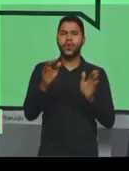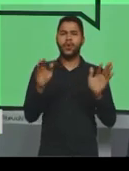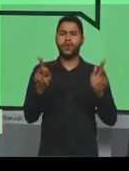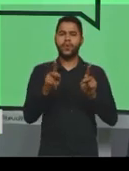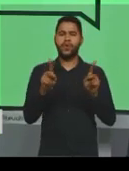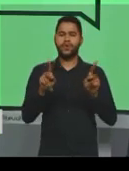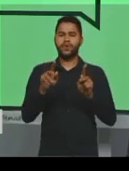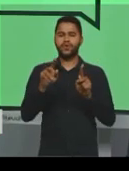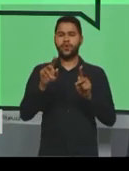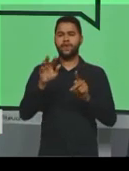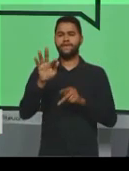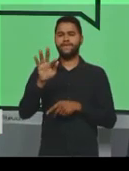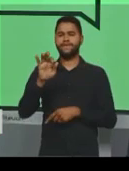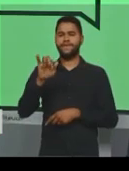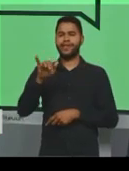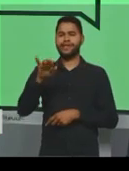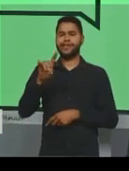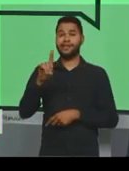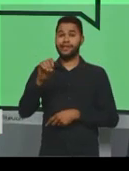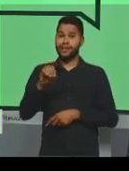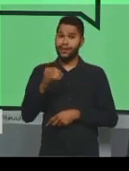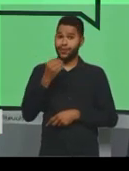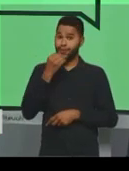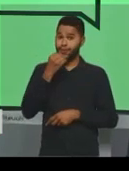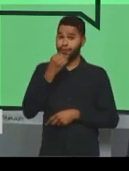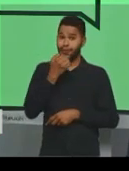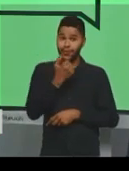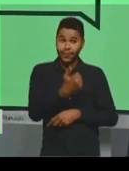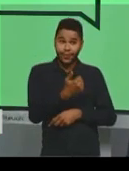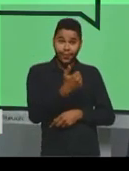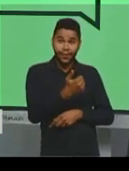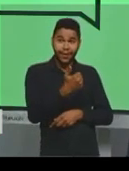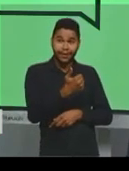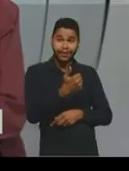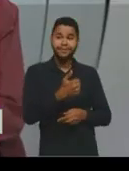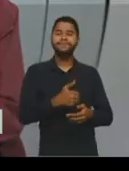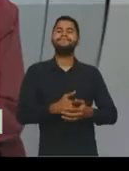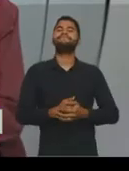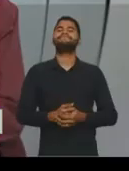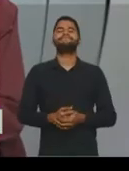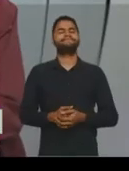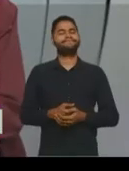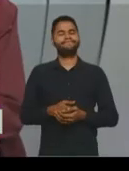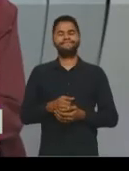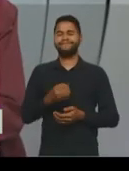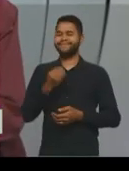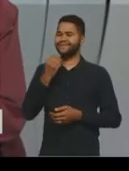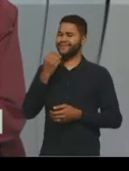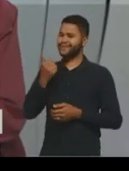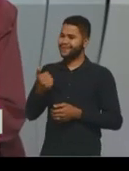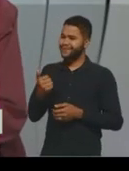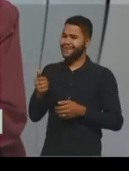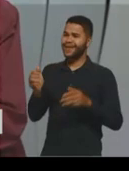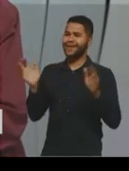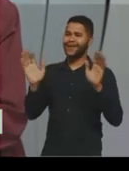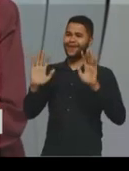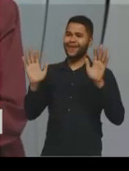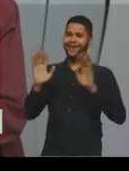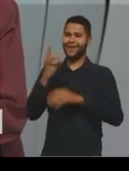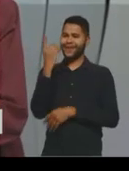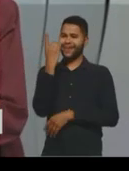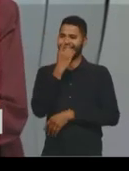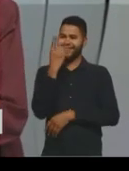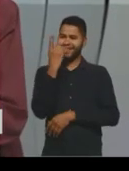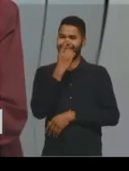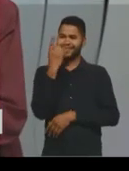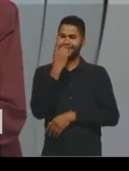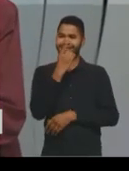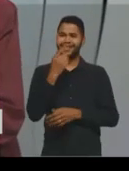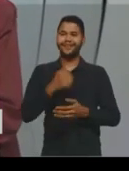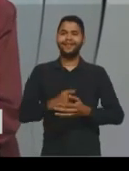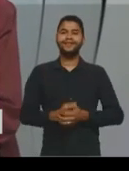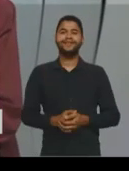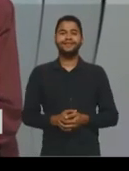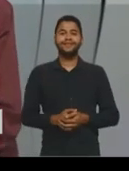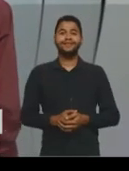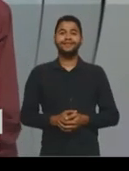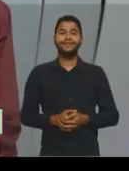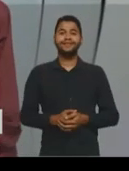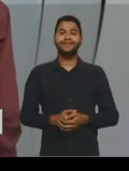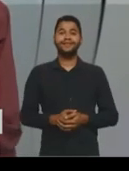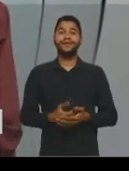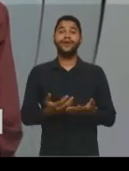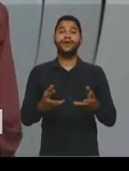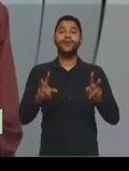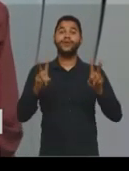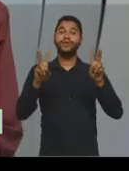Fernando. Professor Fernando, tudo bem? Tudo bem, Dani. Oi, estudante. Oi, Daniel. Conta pra gente aí.